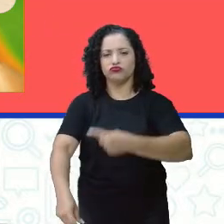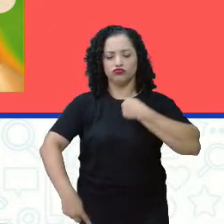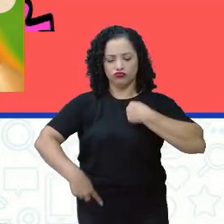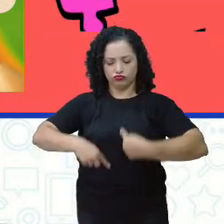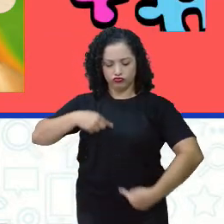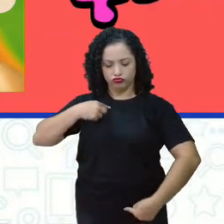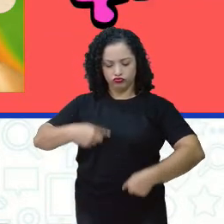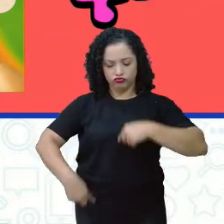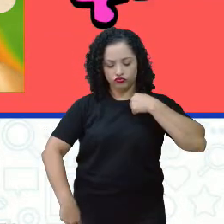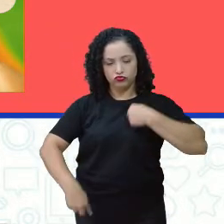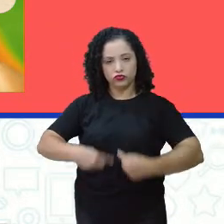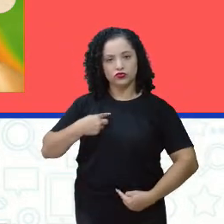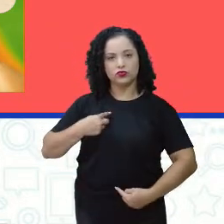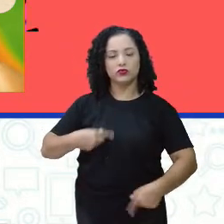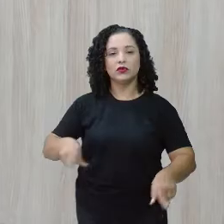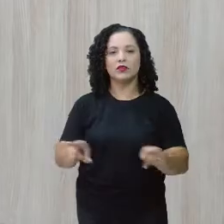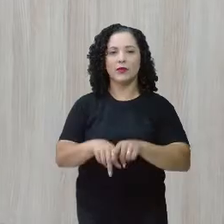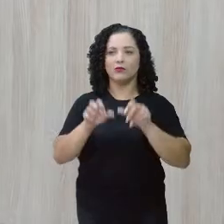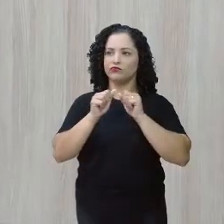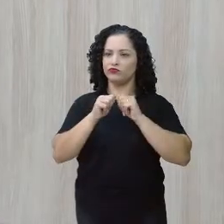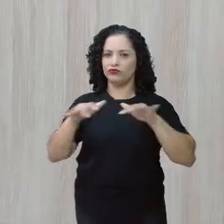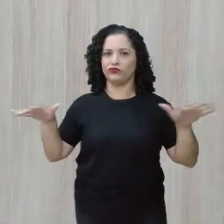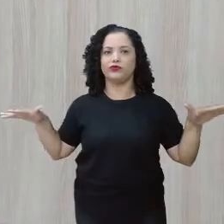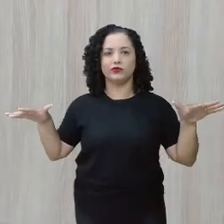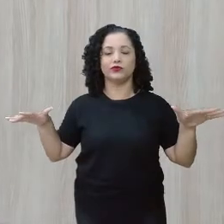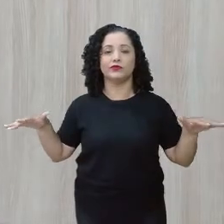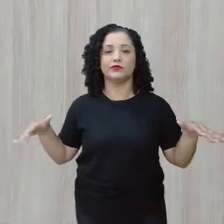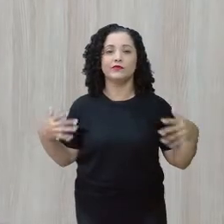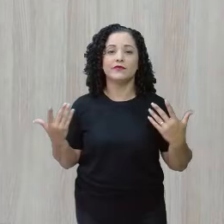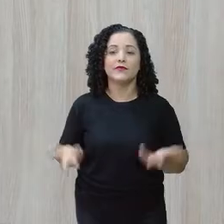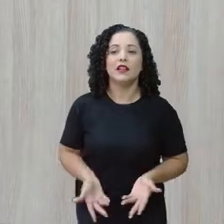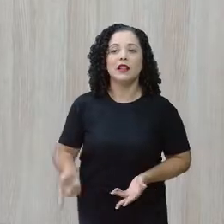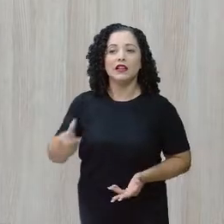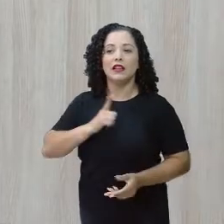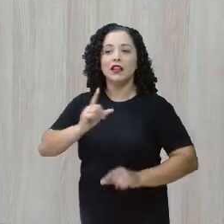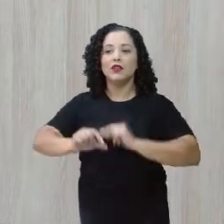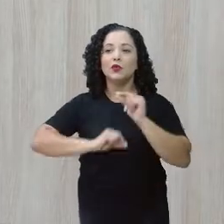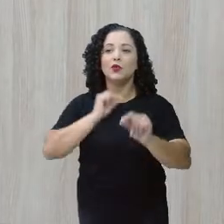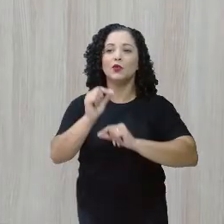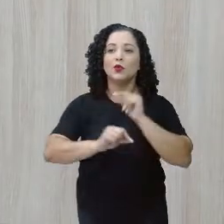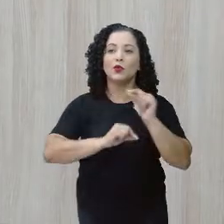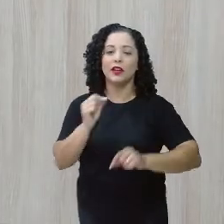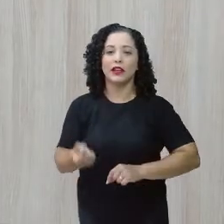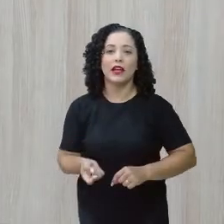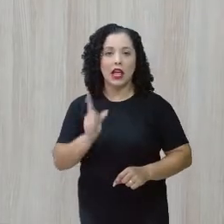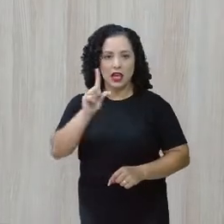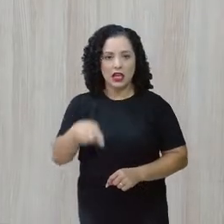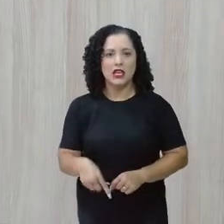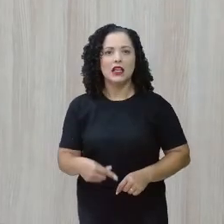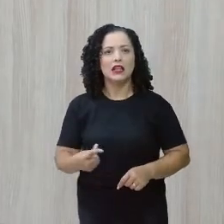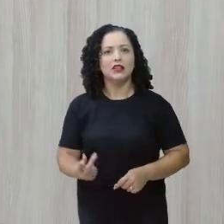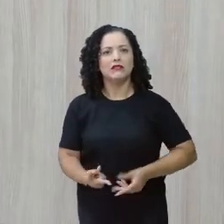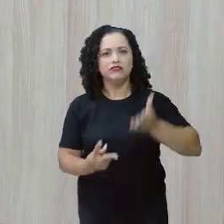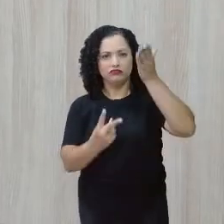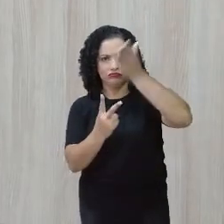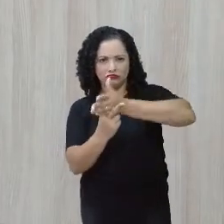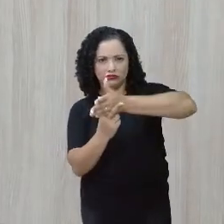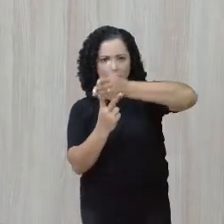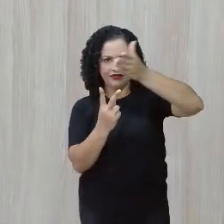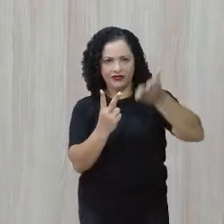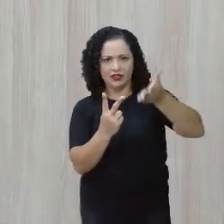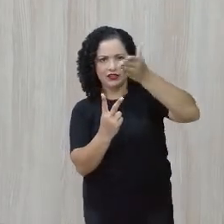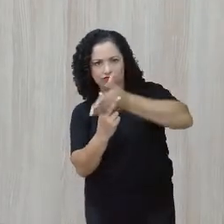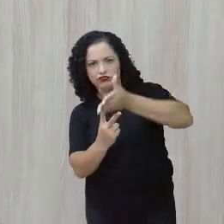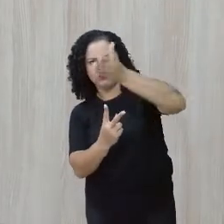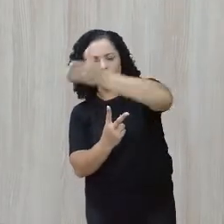mais abrangente. E o sistema circulatório, ele vai dividir aí em dois sistemas, né? Dois subsistemas, que